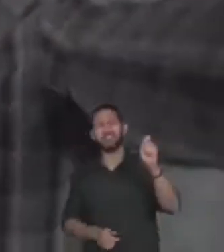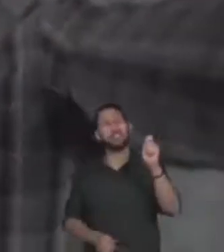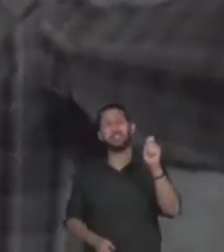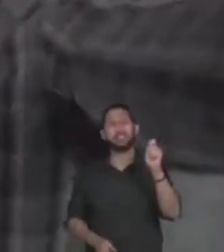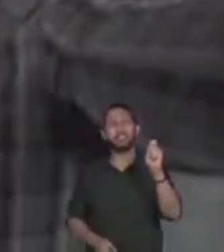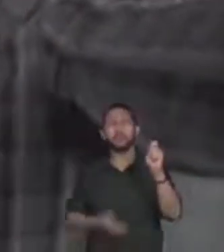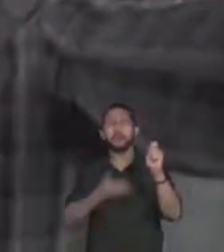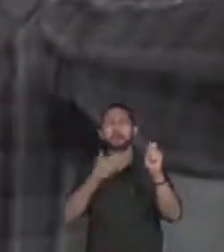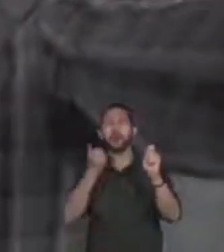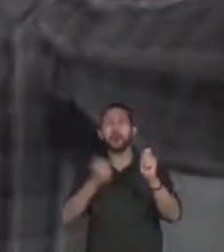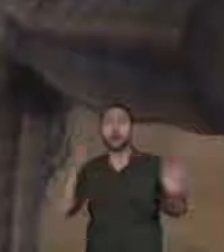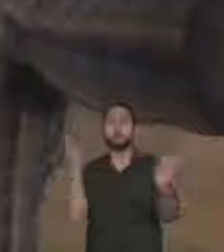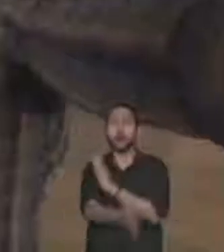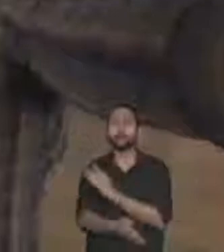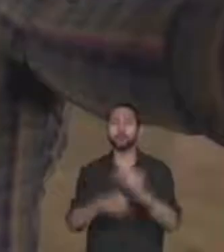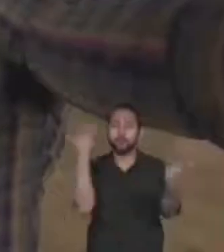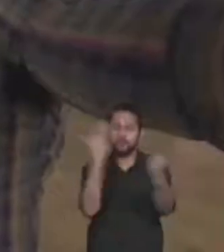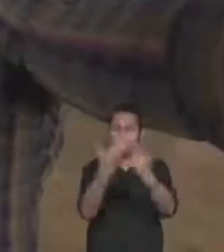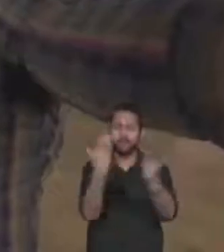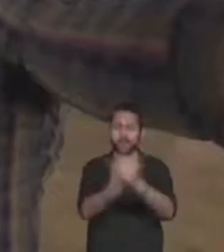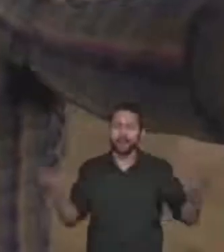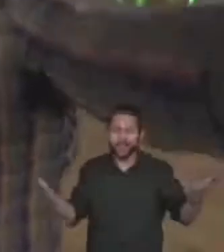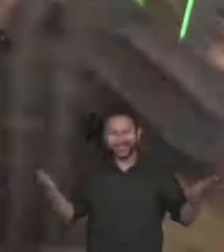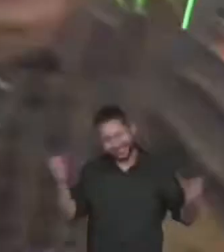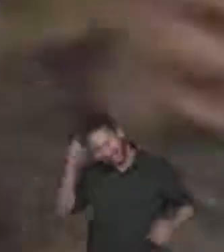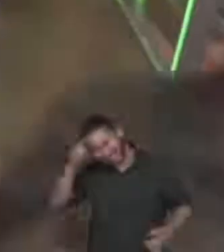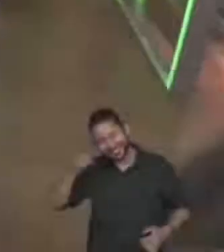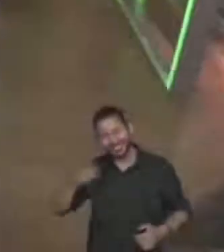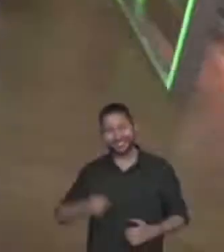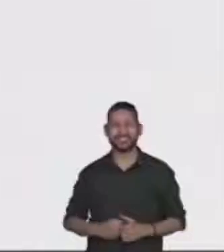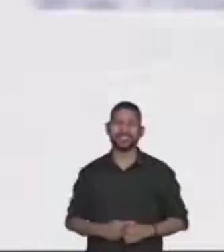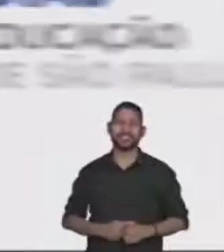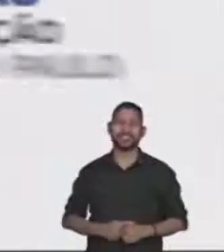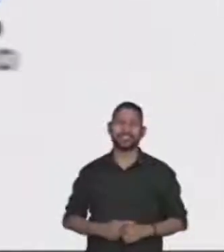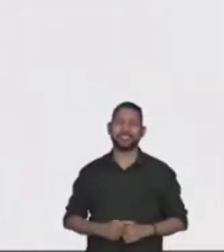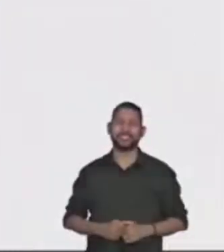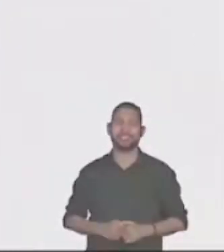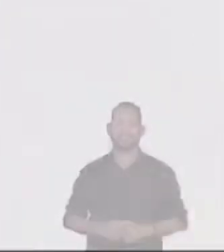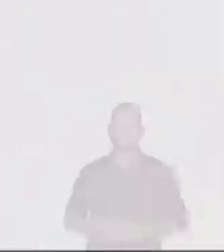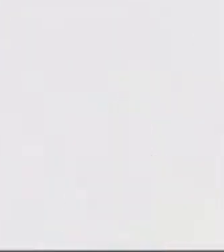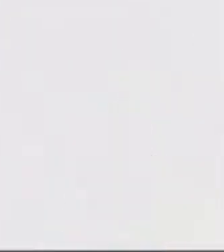Não, Bruno, eu acho que é melhor. Partiu aula!